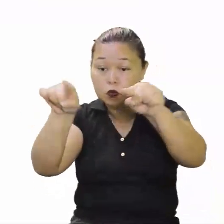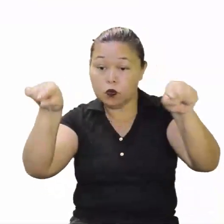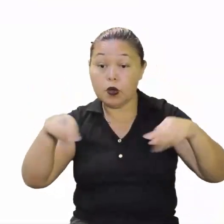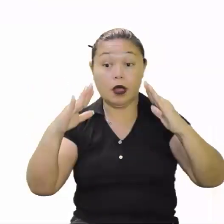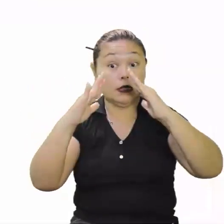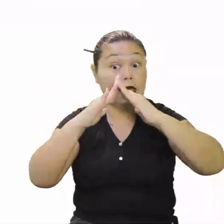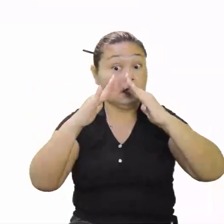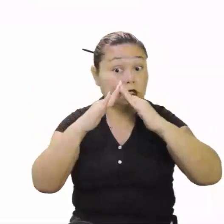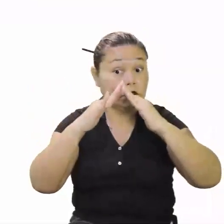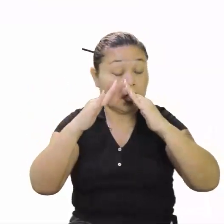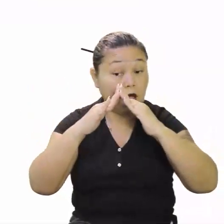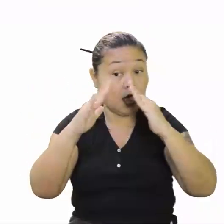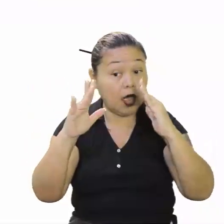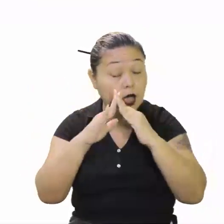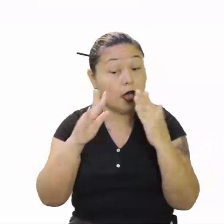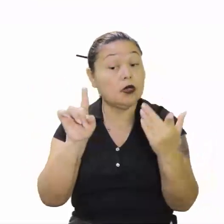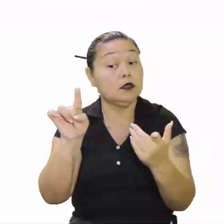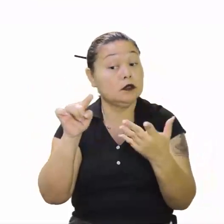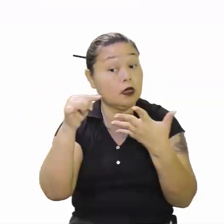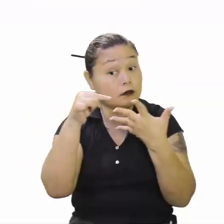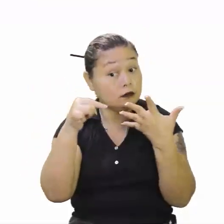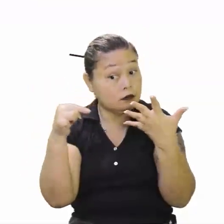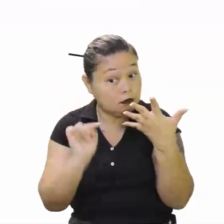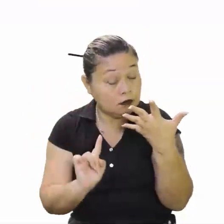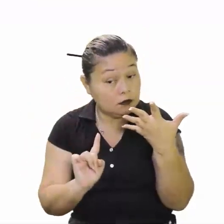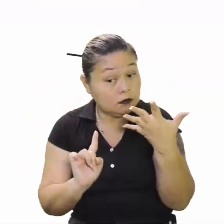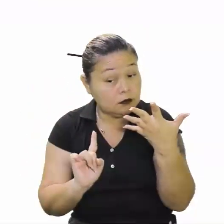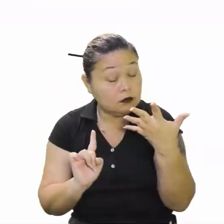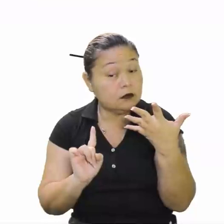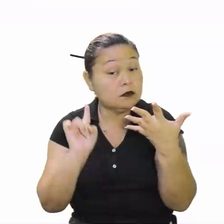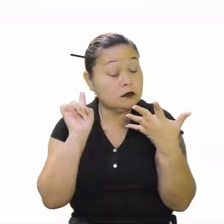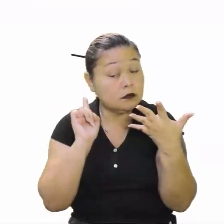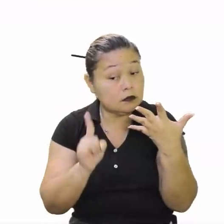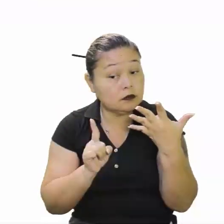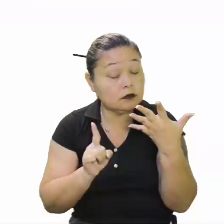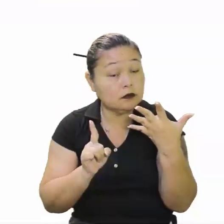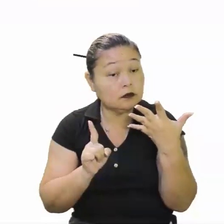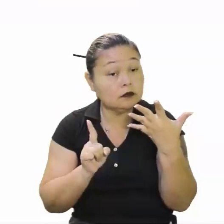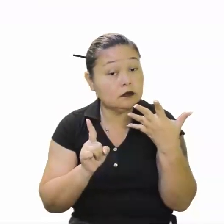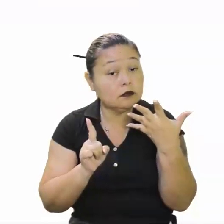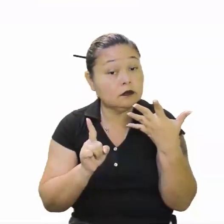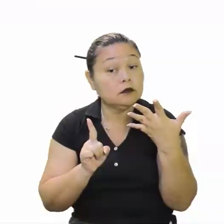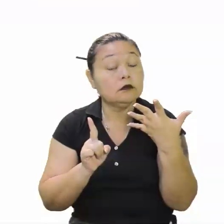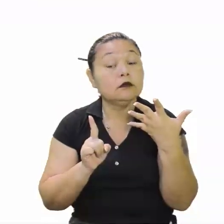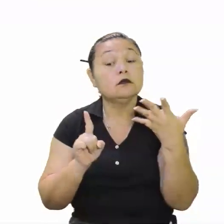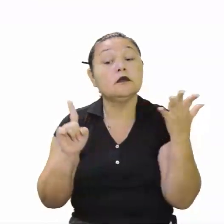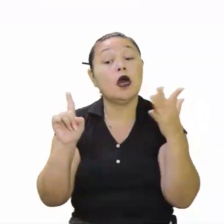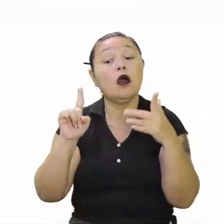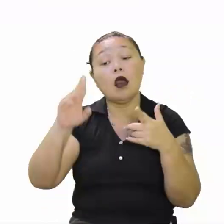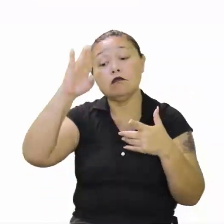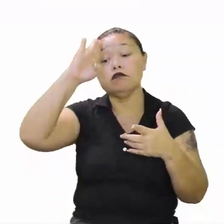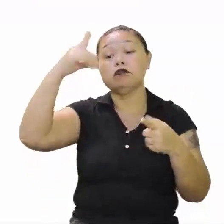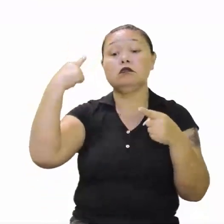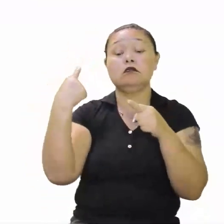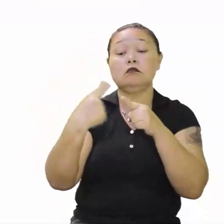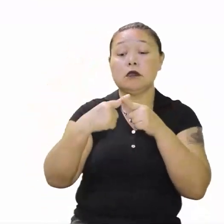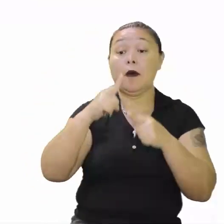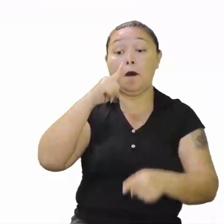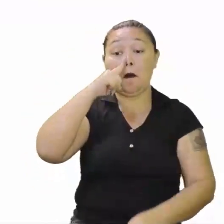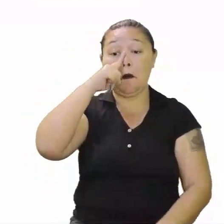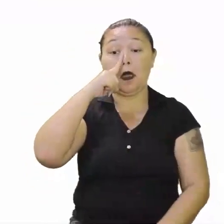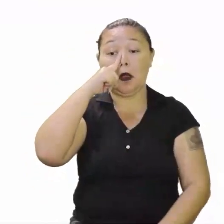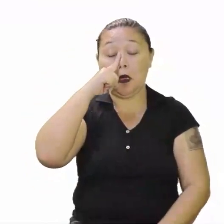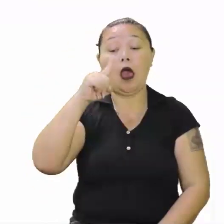casa para aquecer e tal, e tal, e tal. Então, a causa principal desse risco, né?